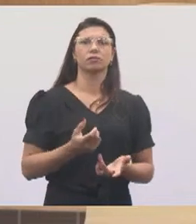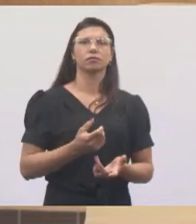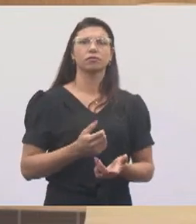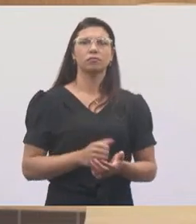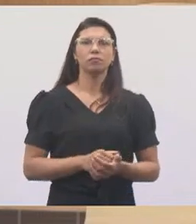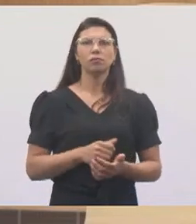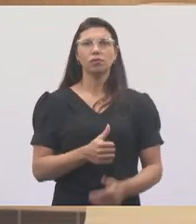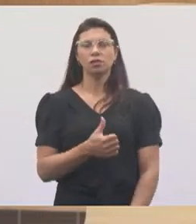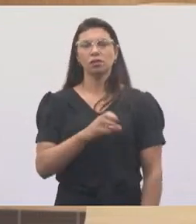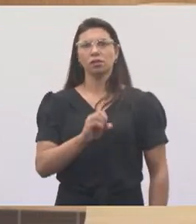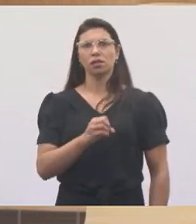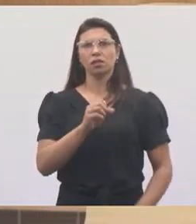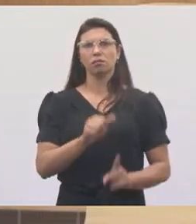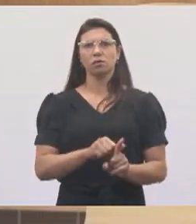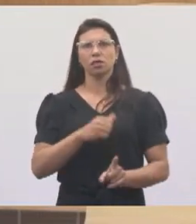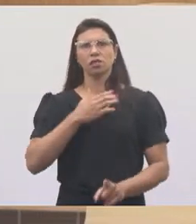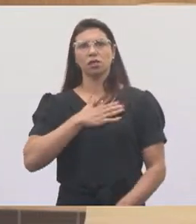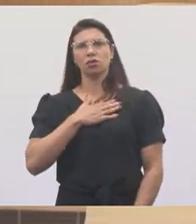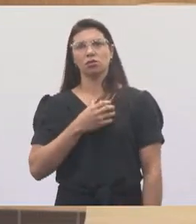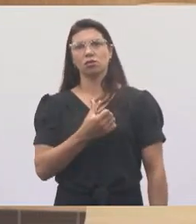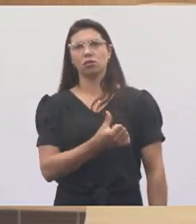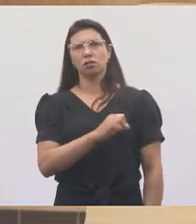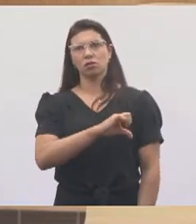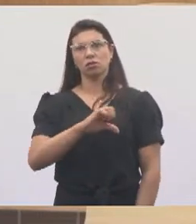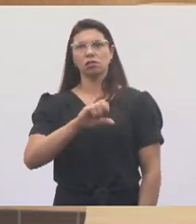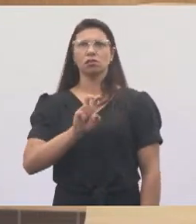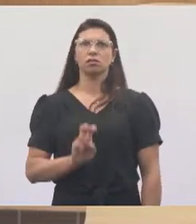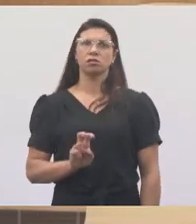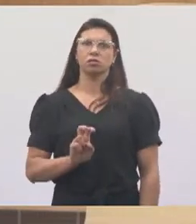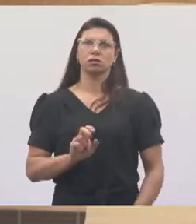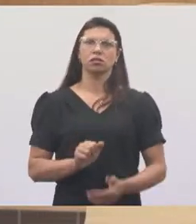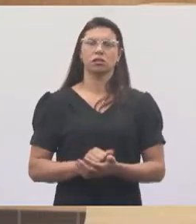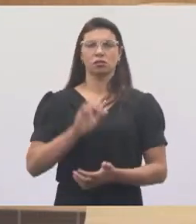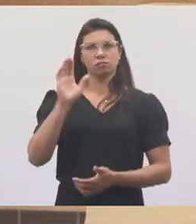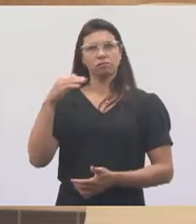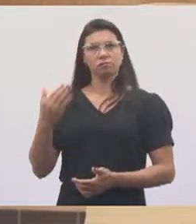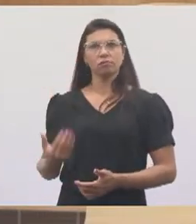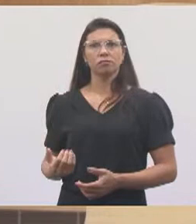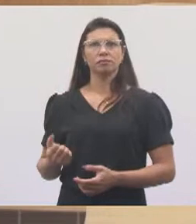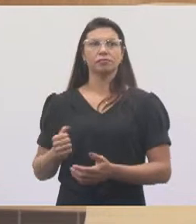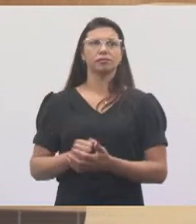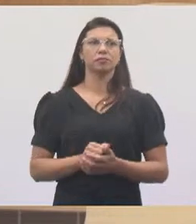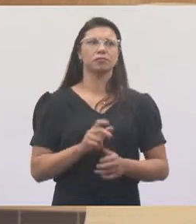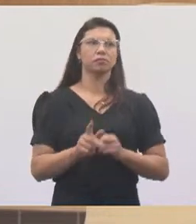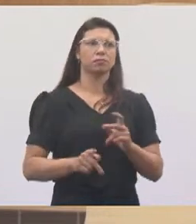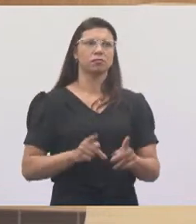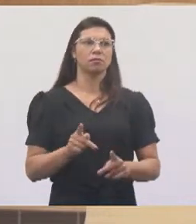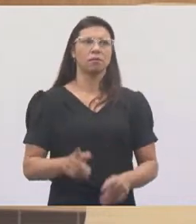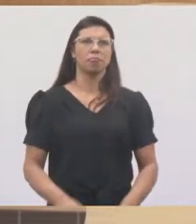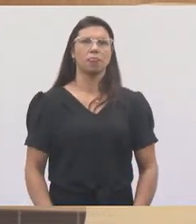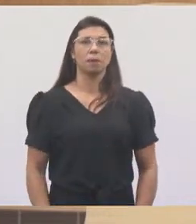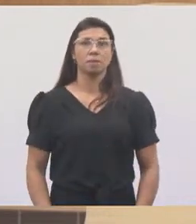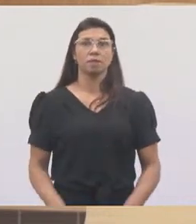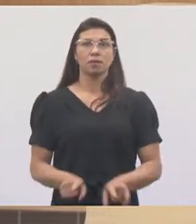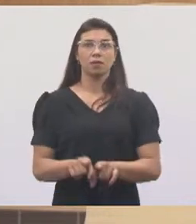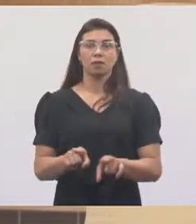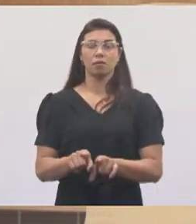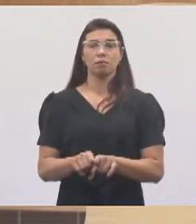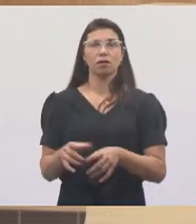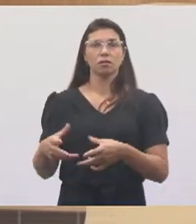de 1995, face à cordialidade e atenção no atendimento aos munícipes. Recebeu